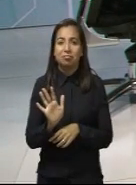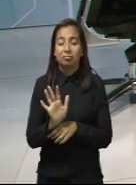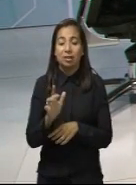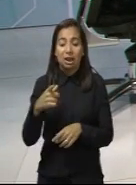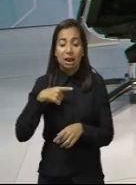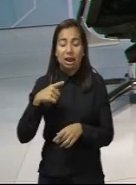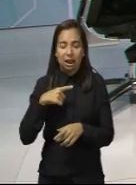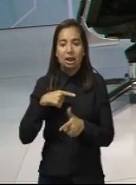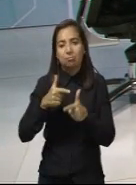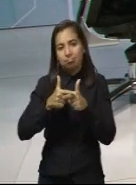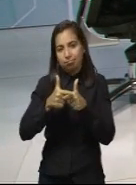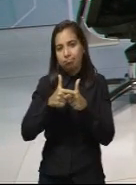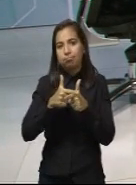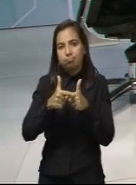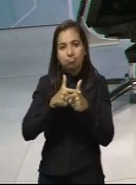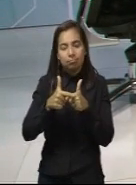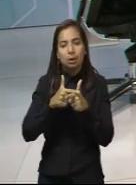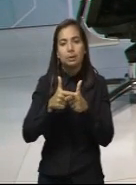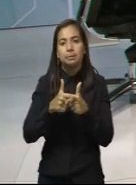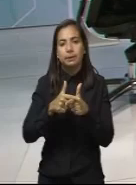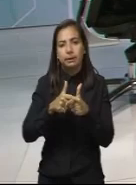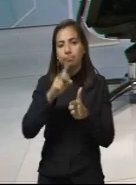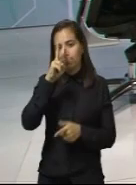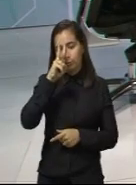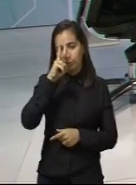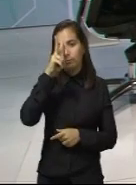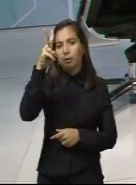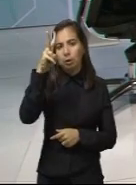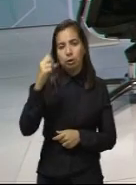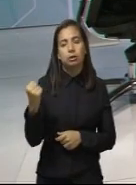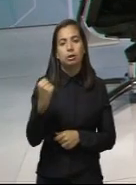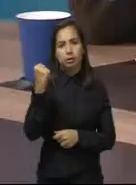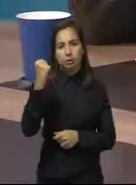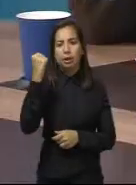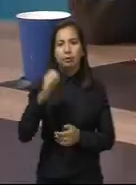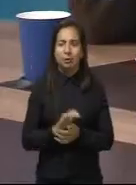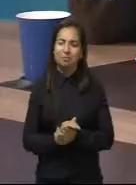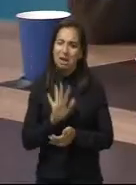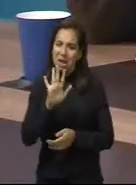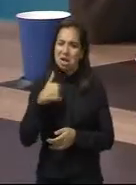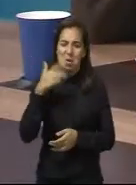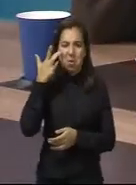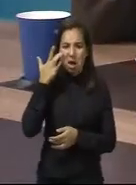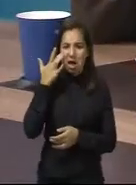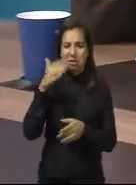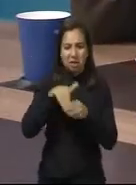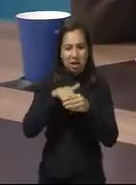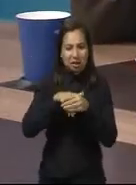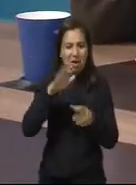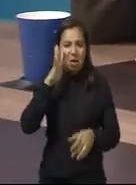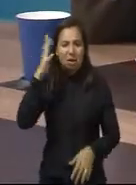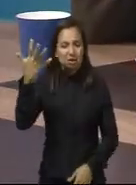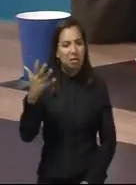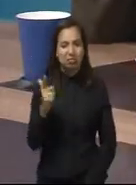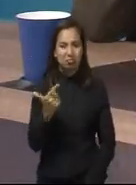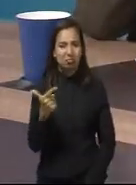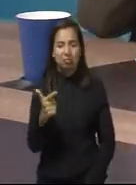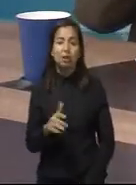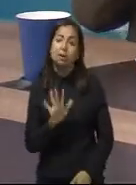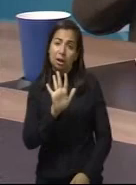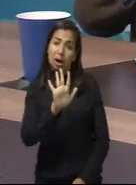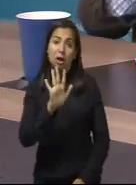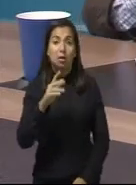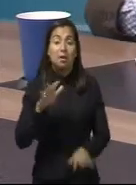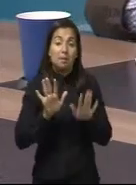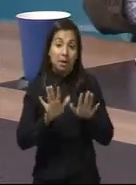sério, mais grave. Não, né? eu tenho uma expectativa, mas não acho que a eleição vai resolver isso, não. Não, eu acho que a eleição, a chance, pelo